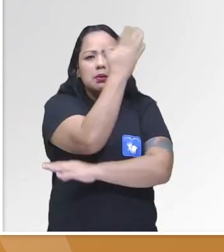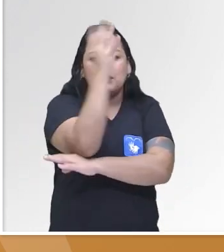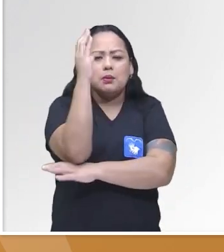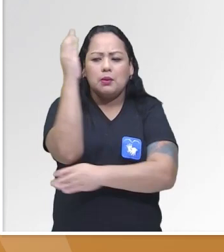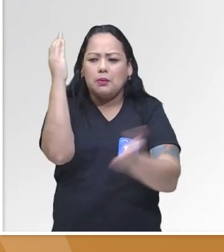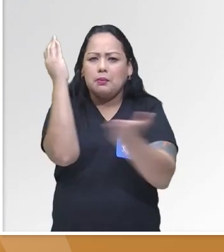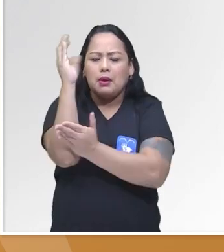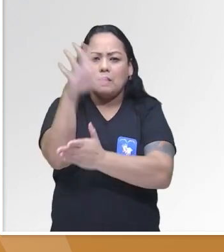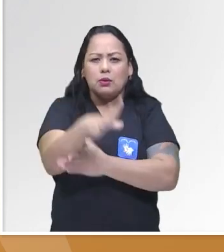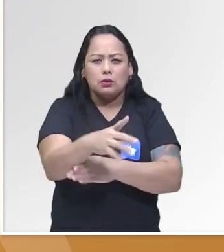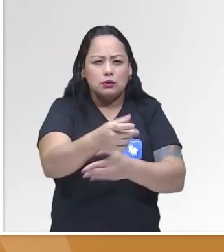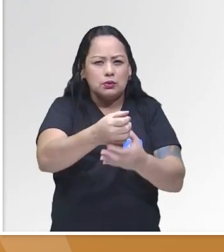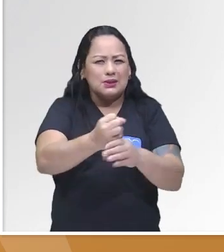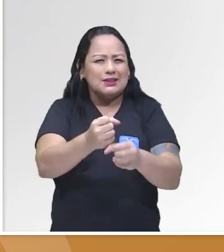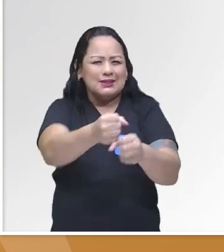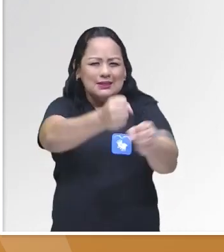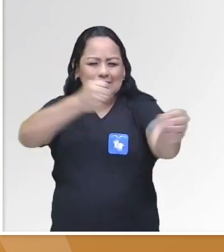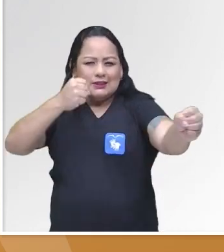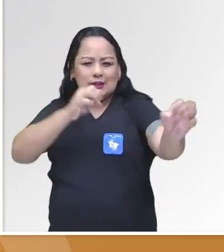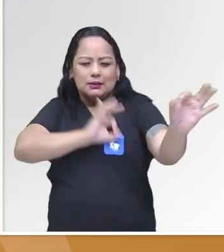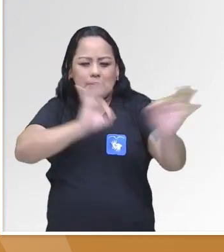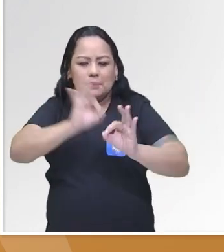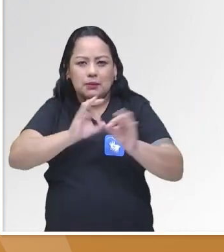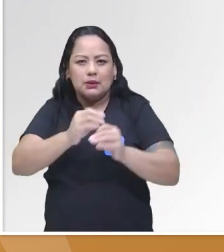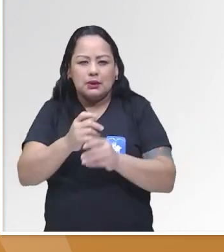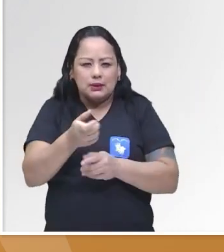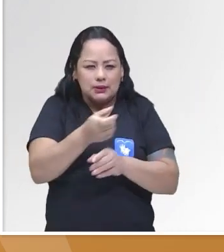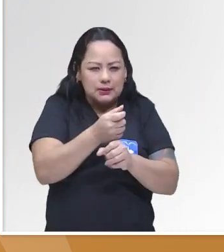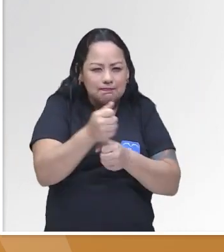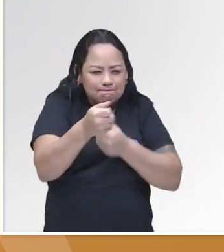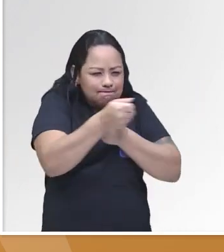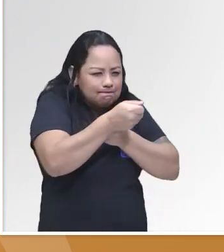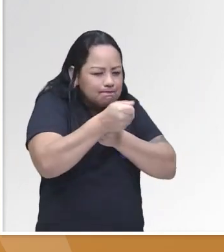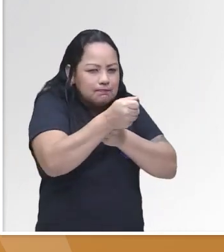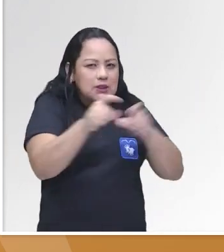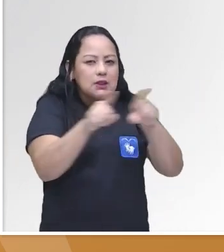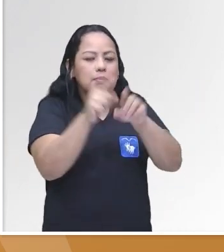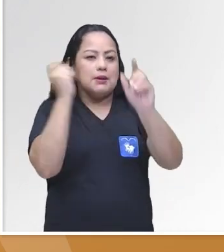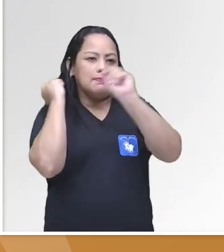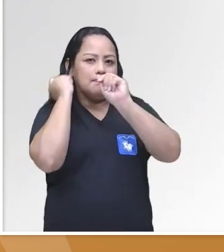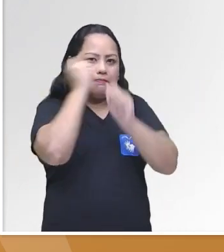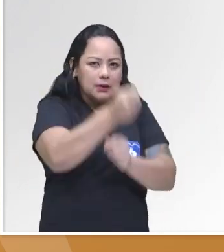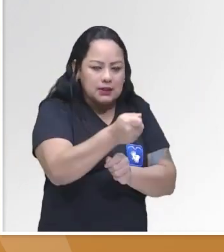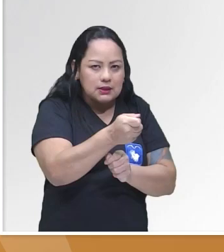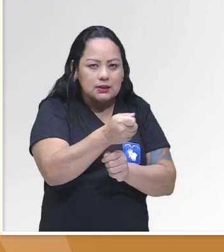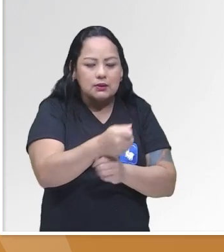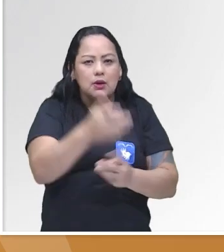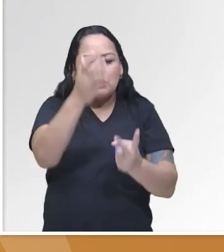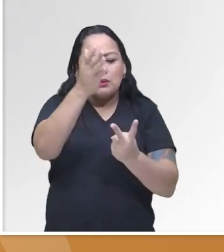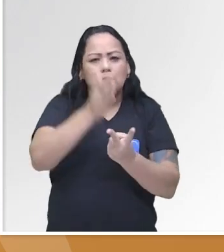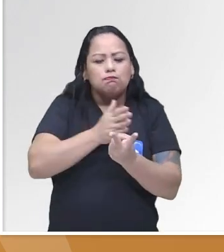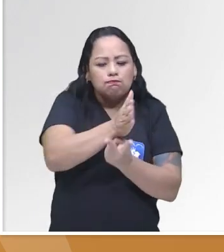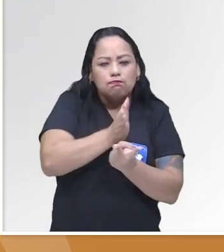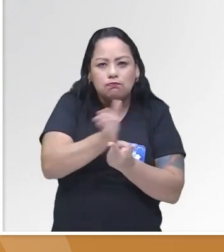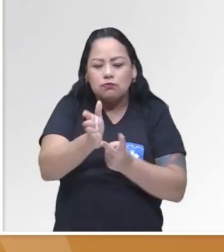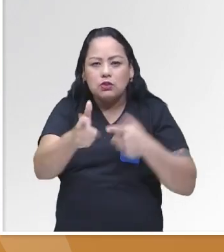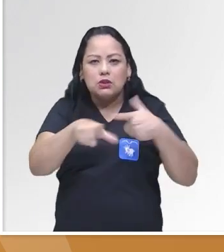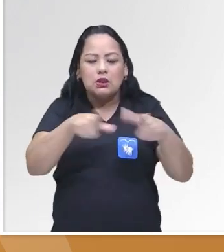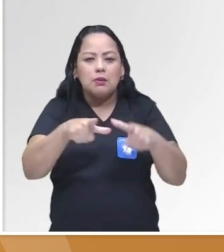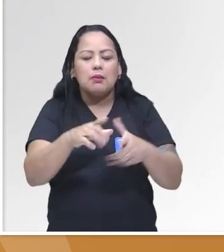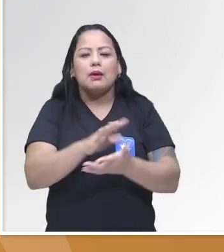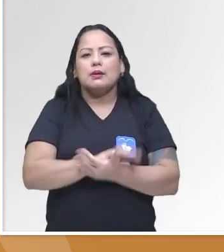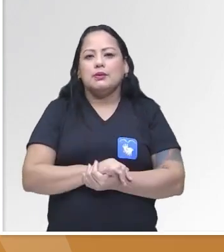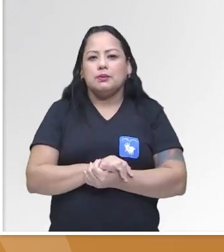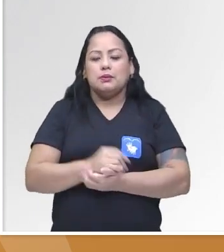constroem armas, cuidam da segurança, caçam e pescam. Então, nós temos uma divisão de trabalho feita por sexo e